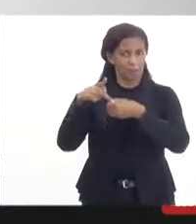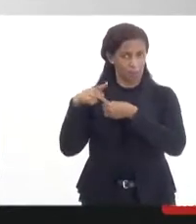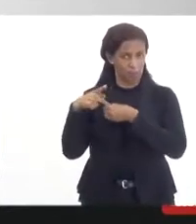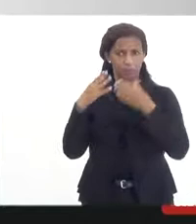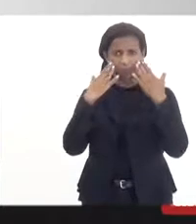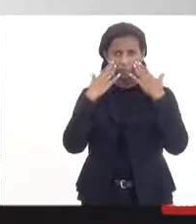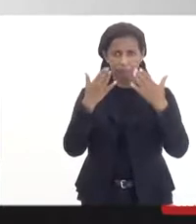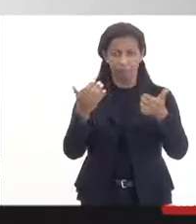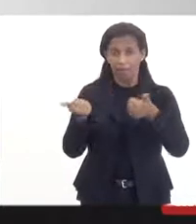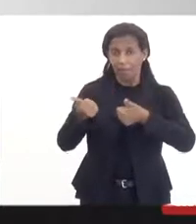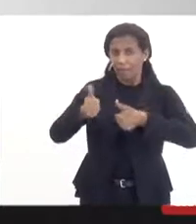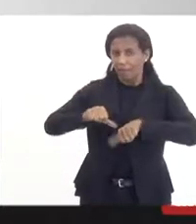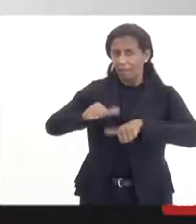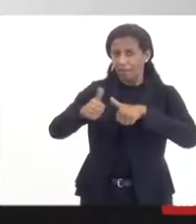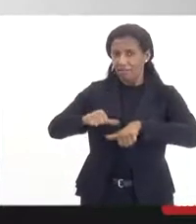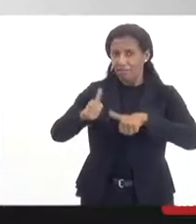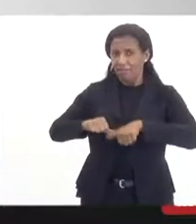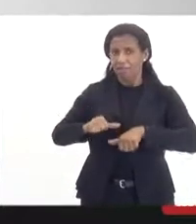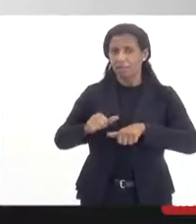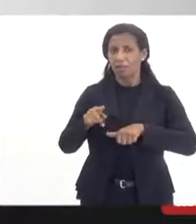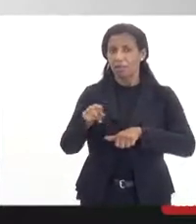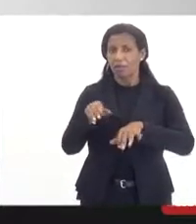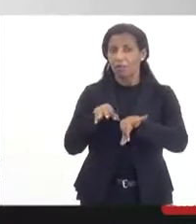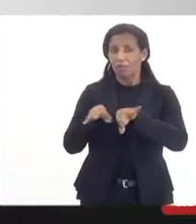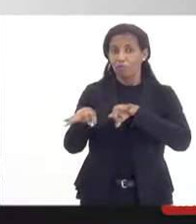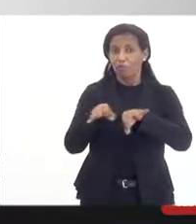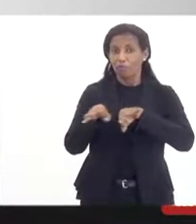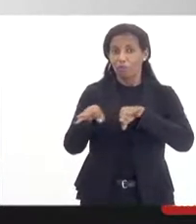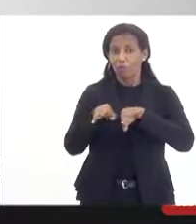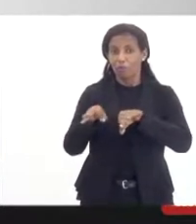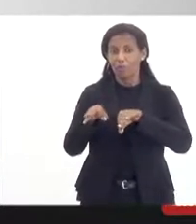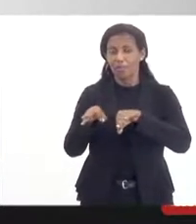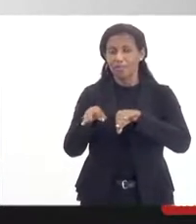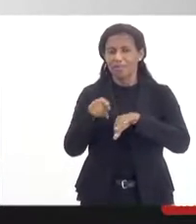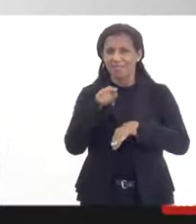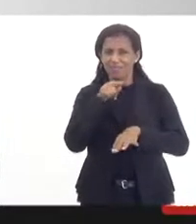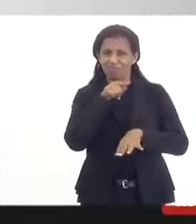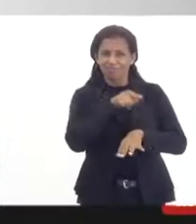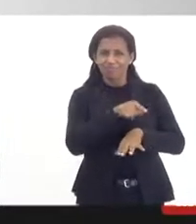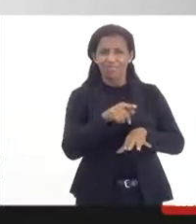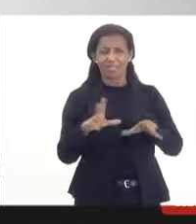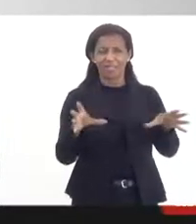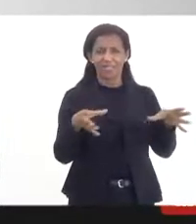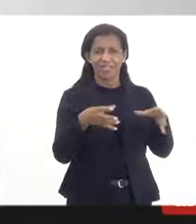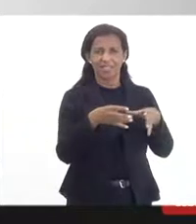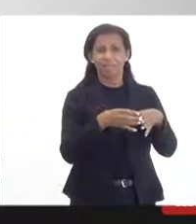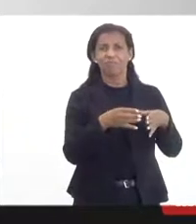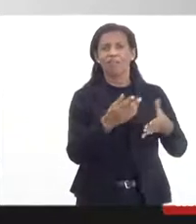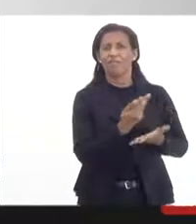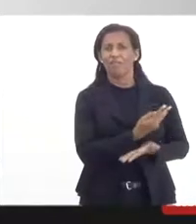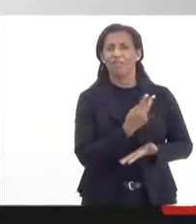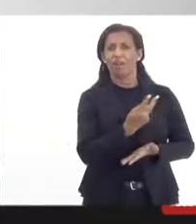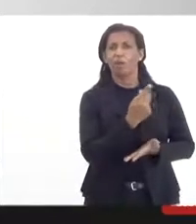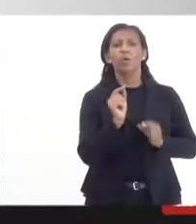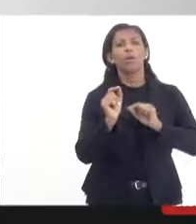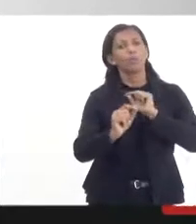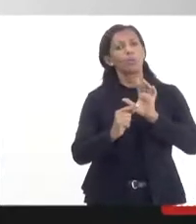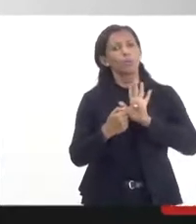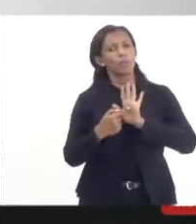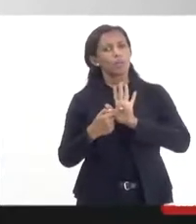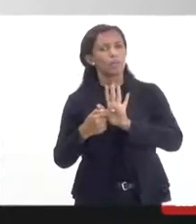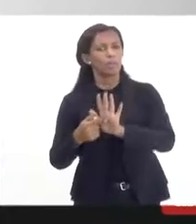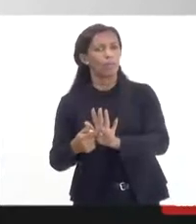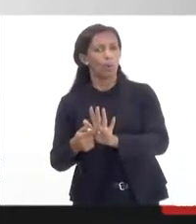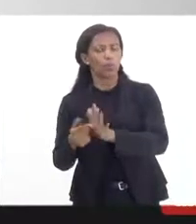relativa, avaliando justamente a formação desse contencioso no tempo e o que ele representa à luz